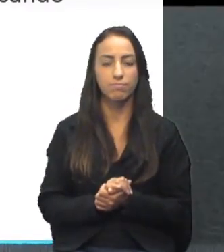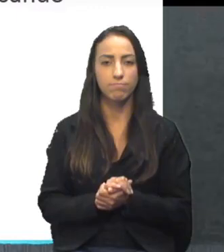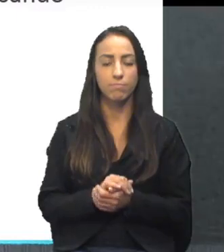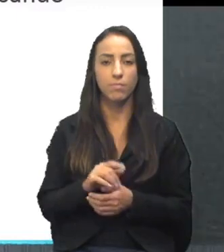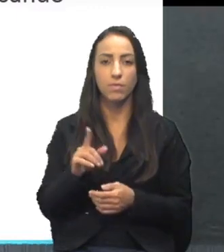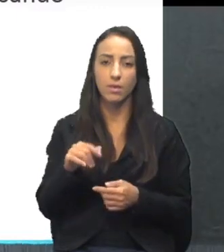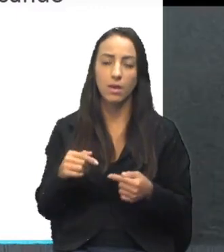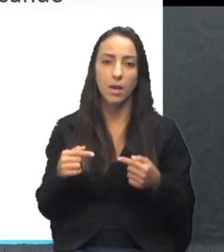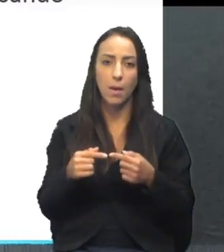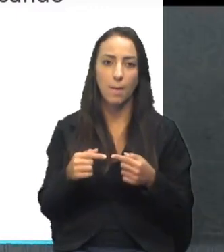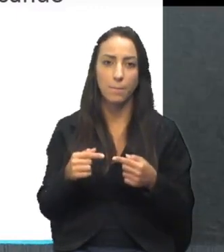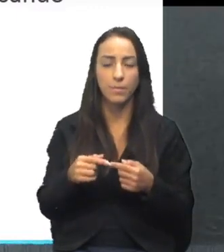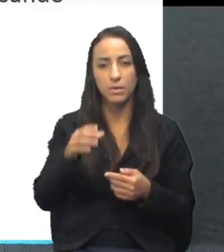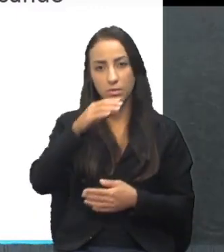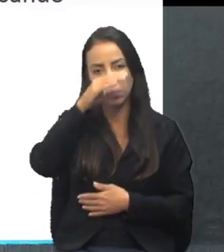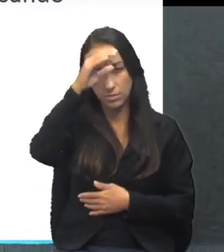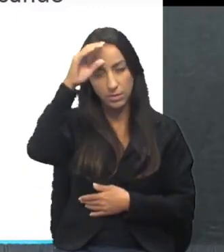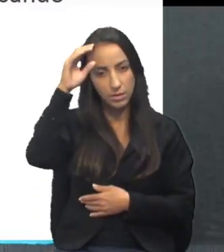posições, então,